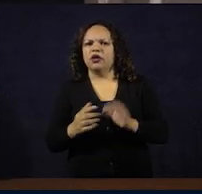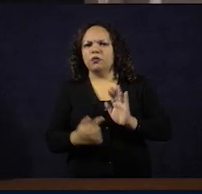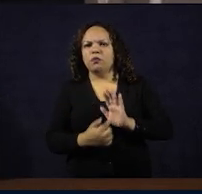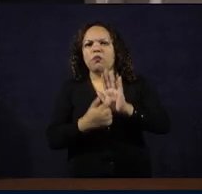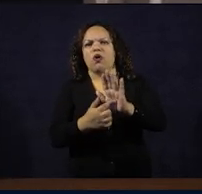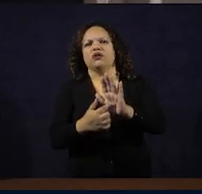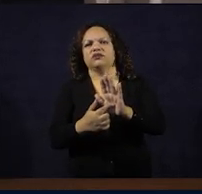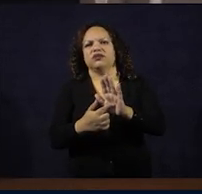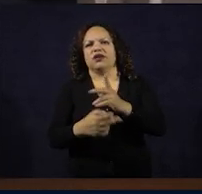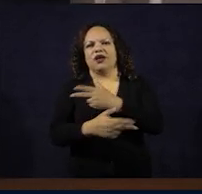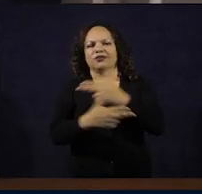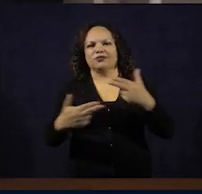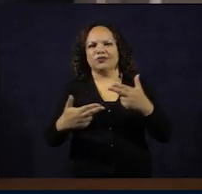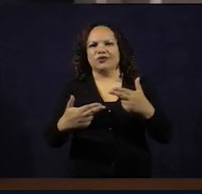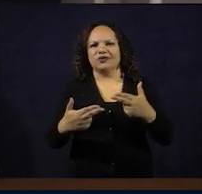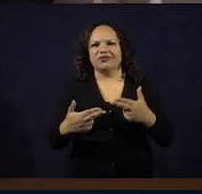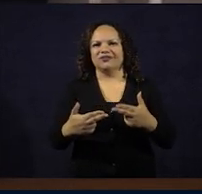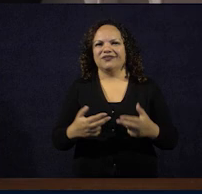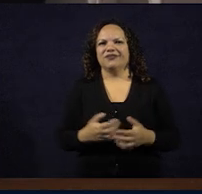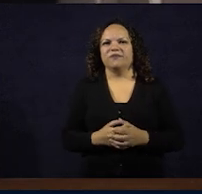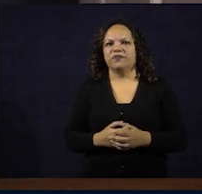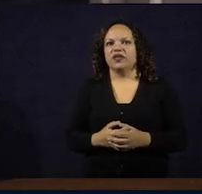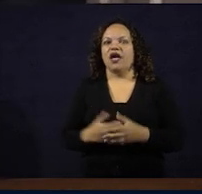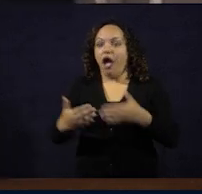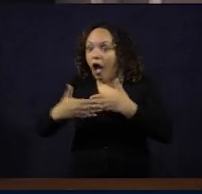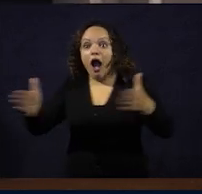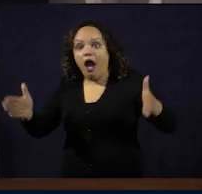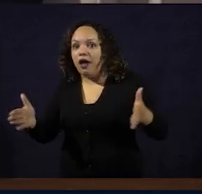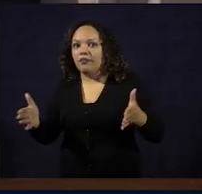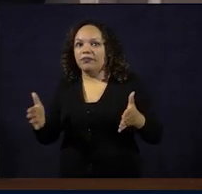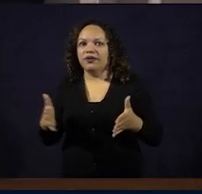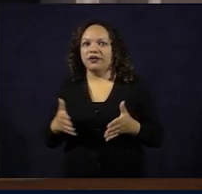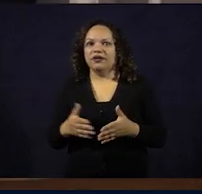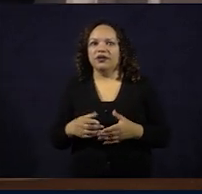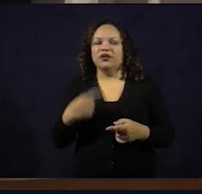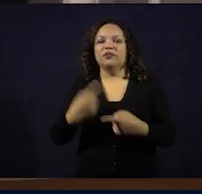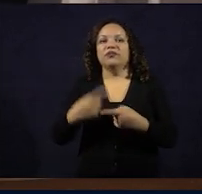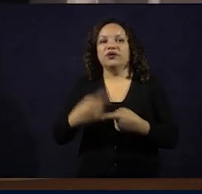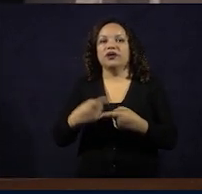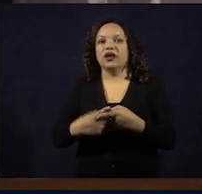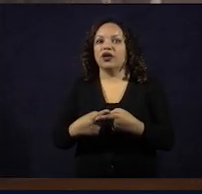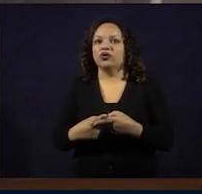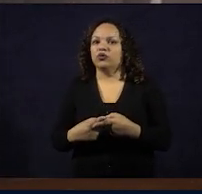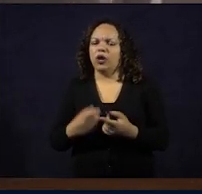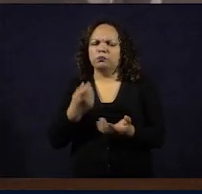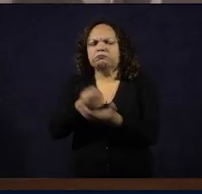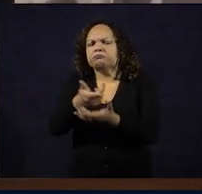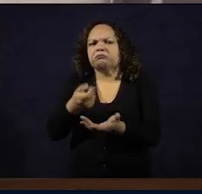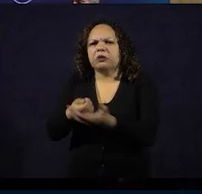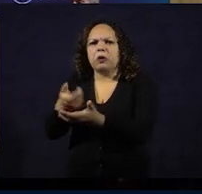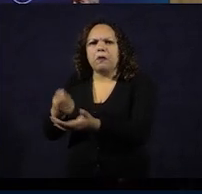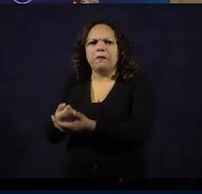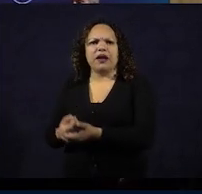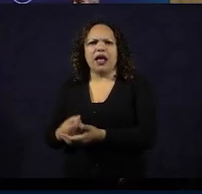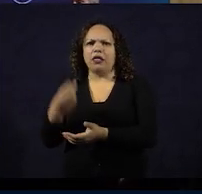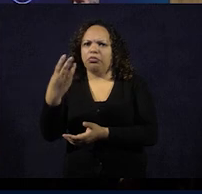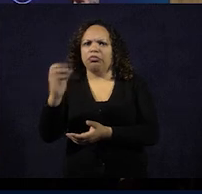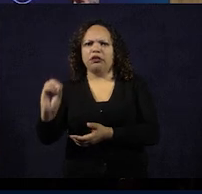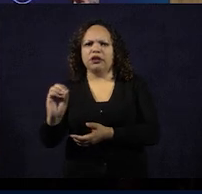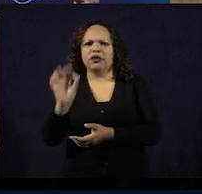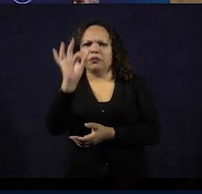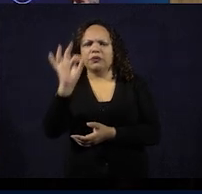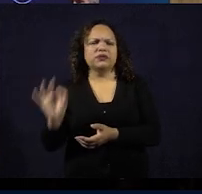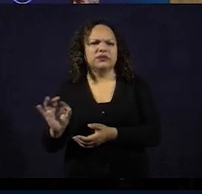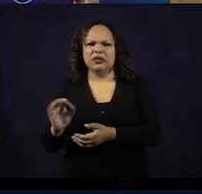simplesmente o cara fala olha Abre logo capital aí porque eu não tô afim de comprar esse negócio de 30% marcado daqui a seis meses de novo né porque